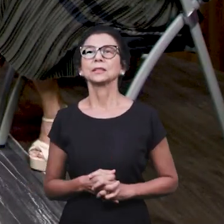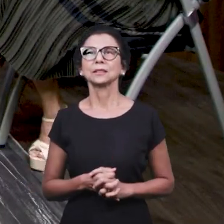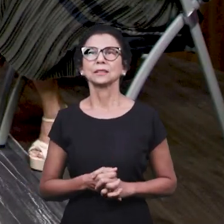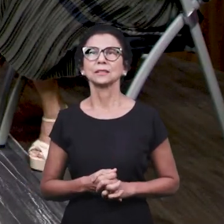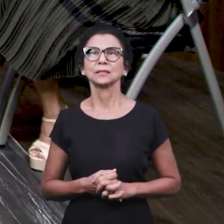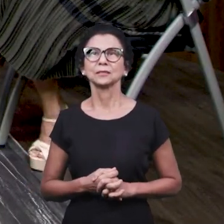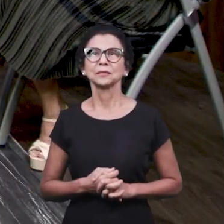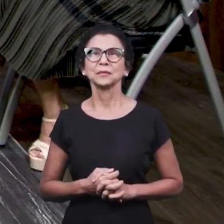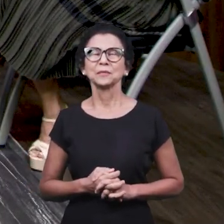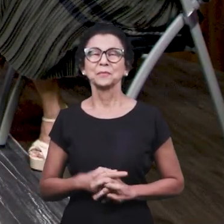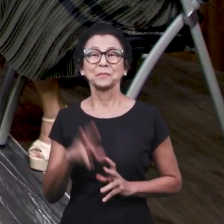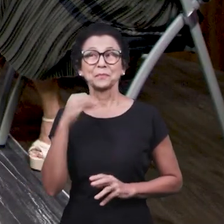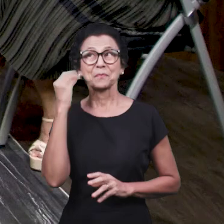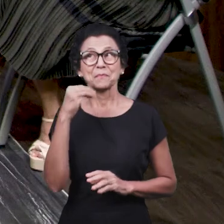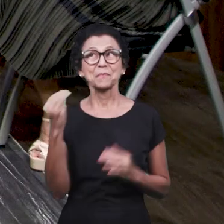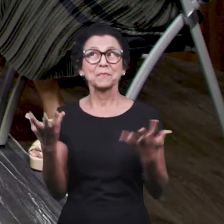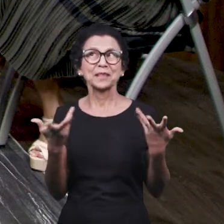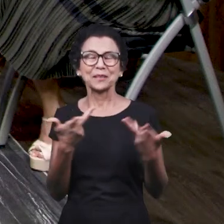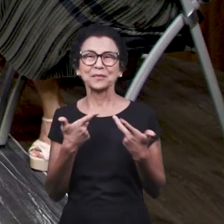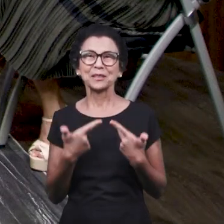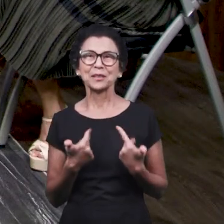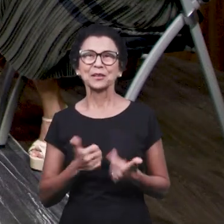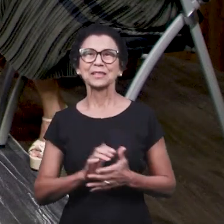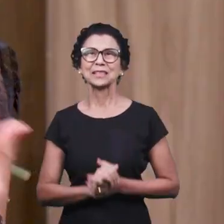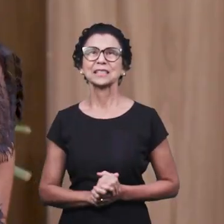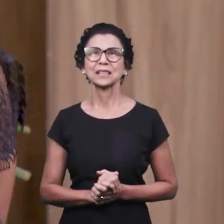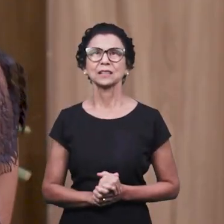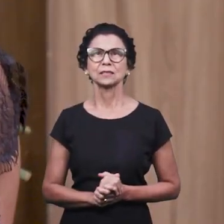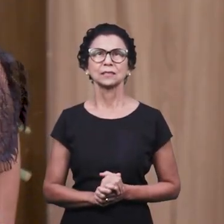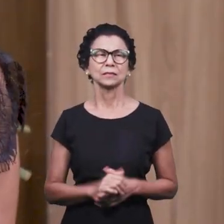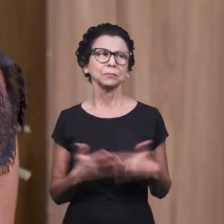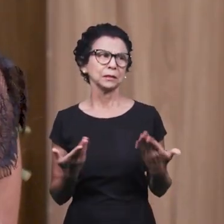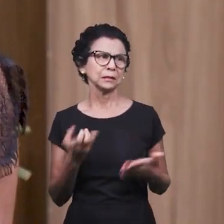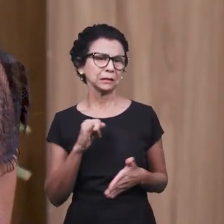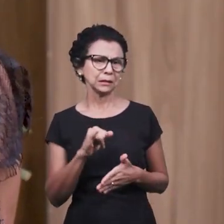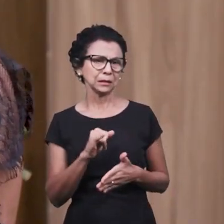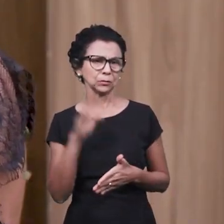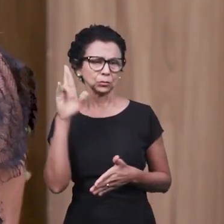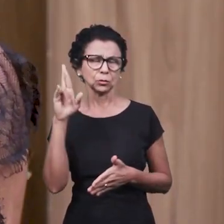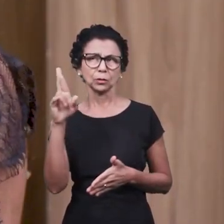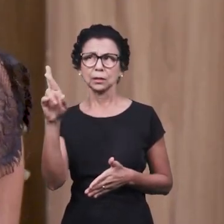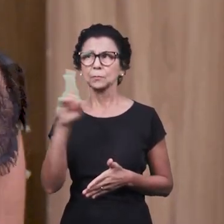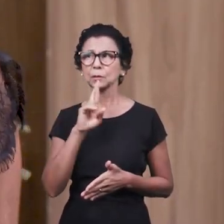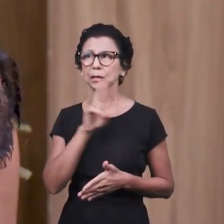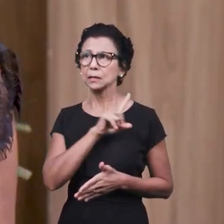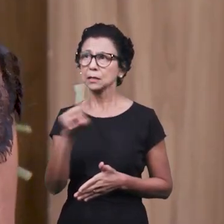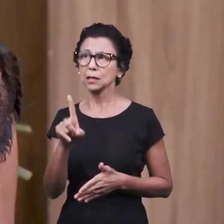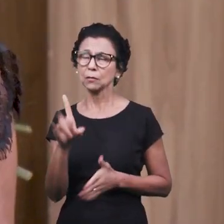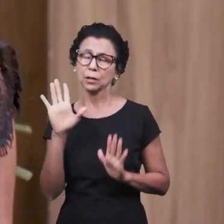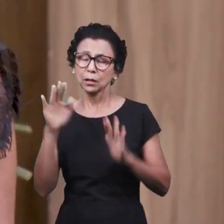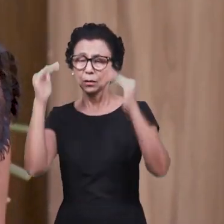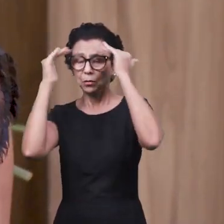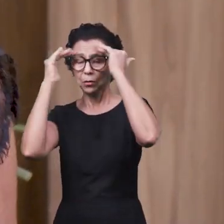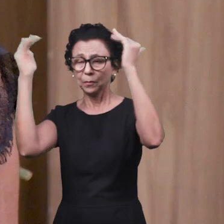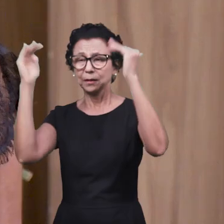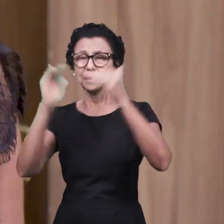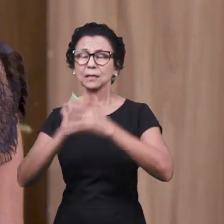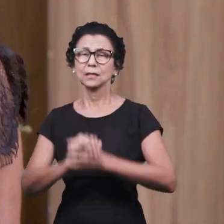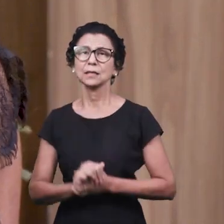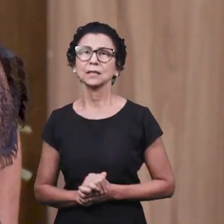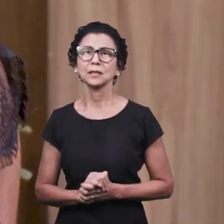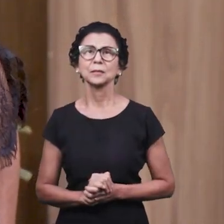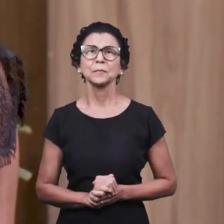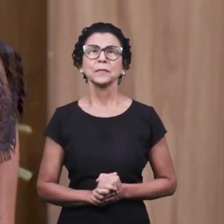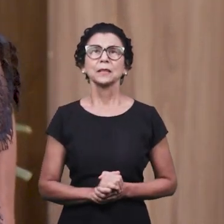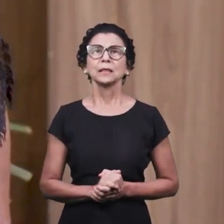essa experiência incrível. Sempre foi um desejo muito grande no meu coração. Mas é óbvio, se o Senhor falasse não, não ia. E eu continuei nessa busca até